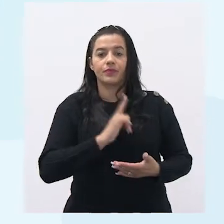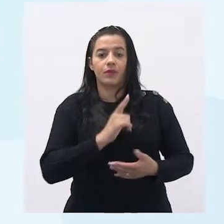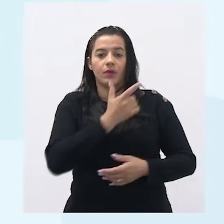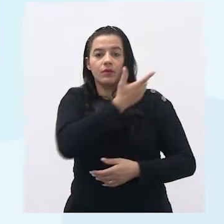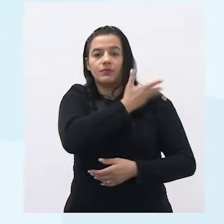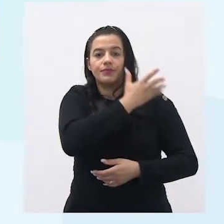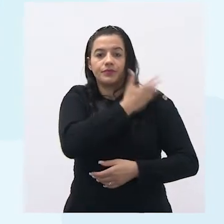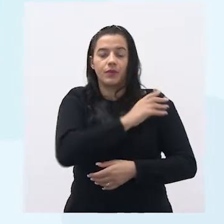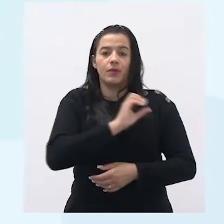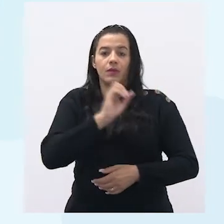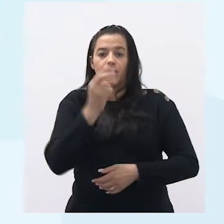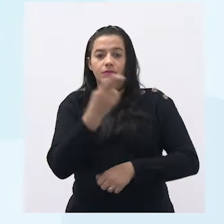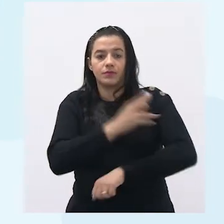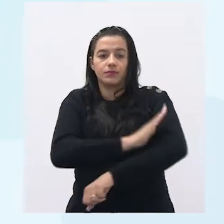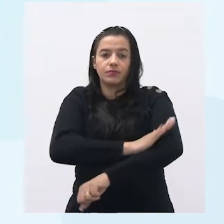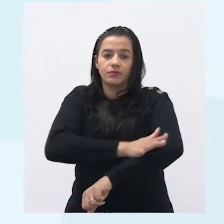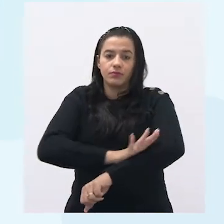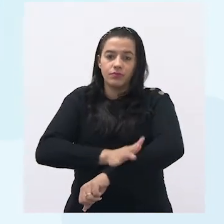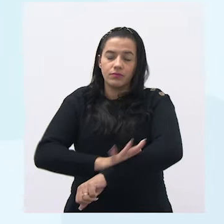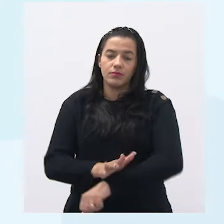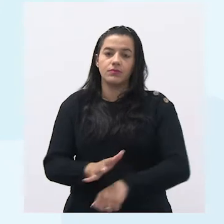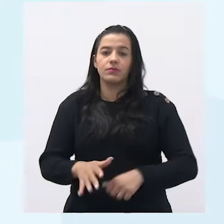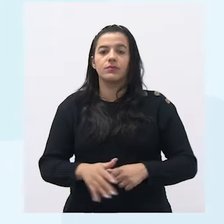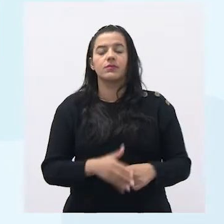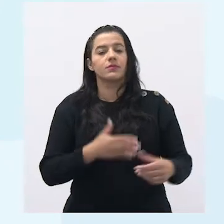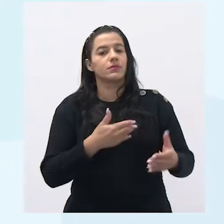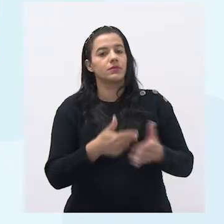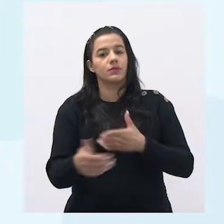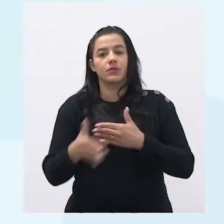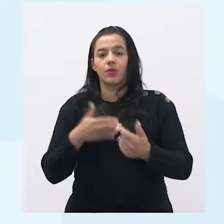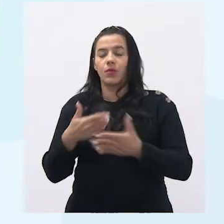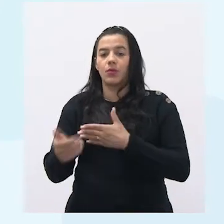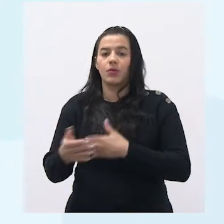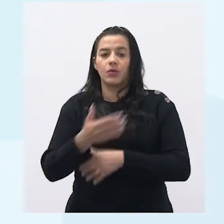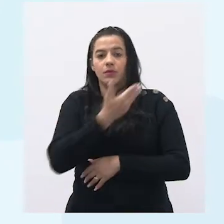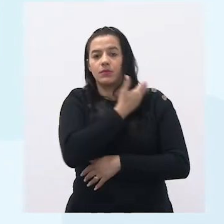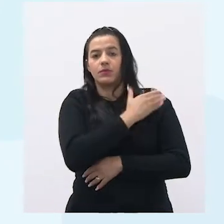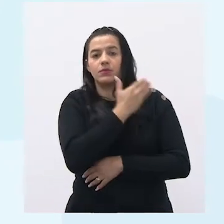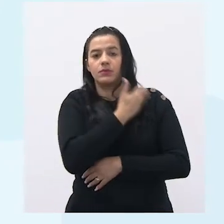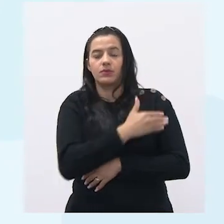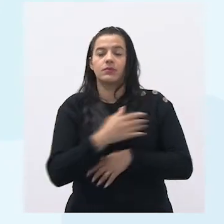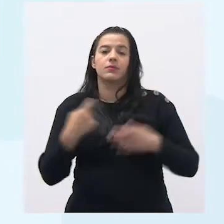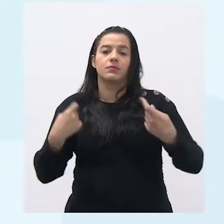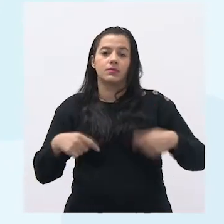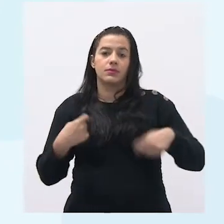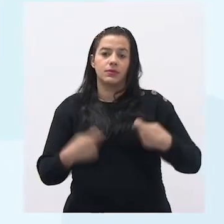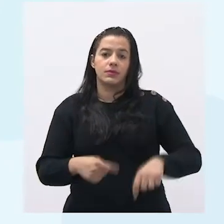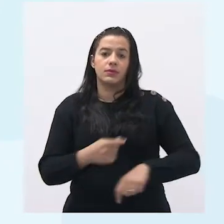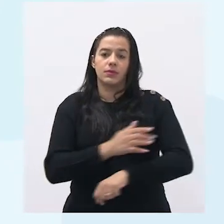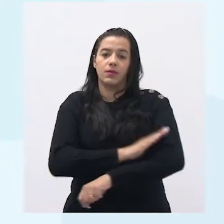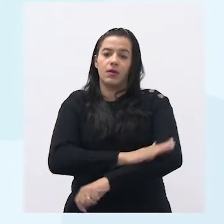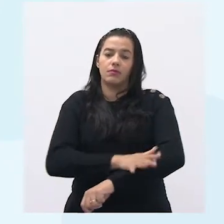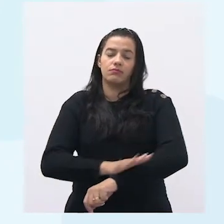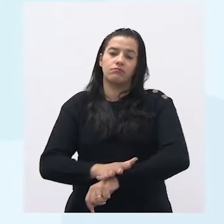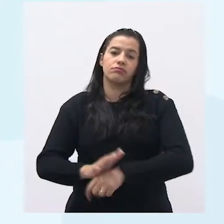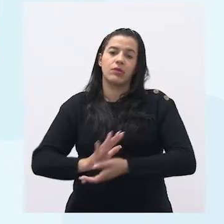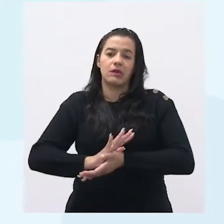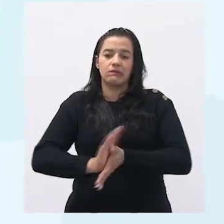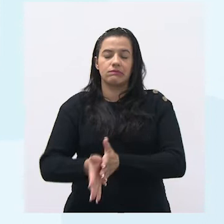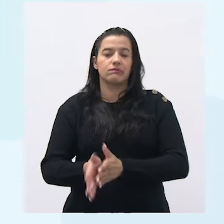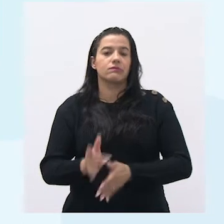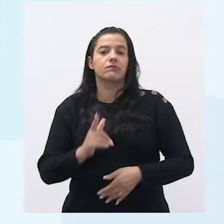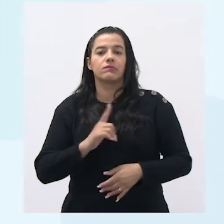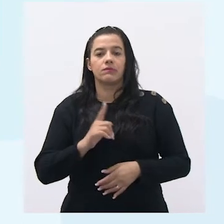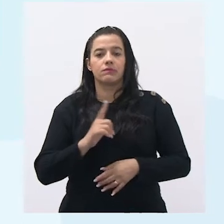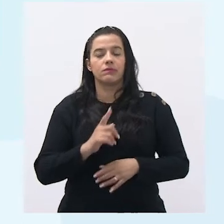racismo, seja lá o que for, né? Qualquer preconceito vai estabelecer uma discriminação, sim, tá? E os